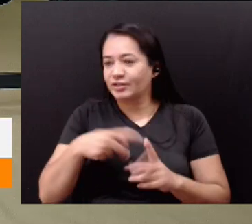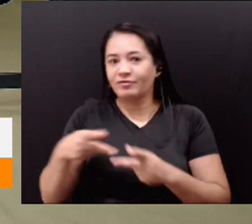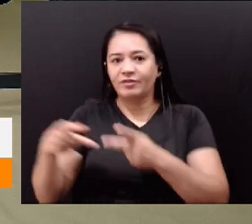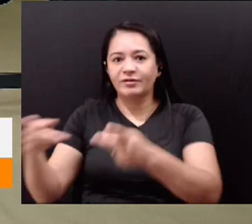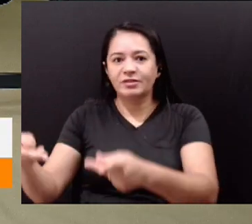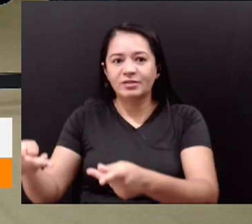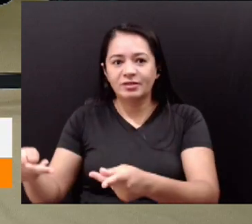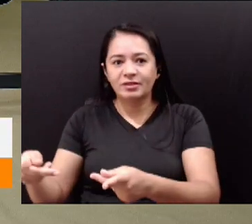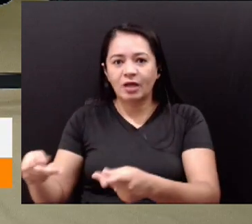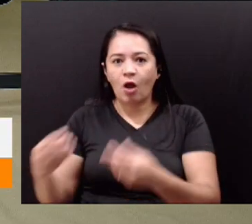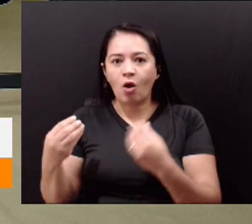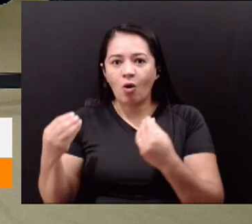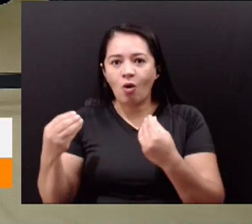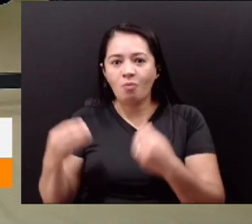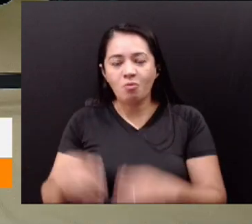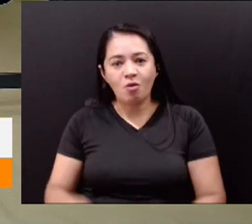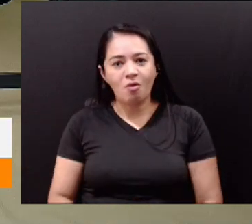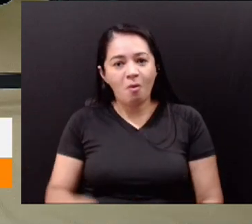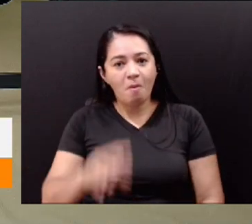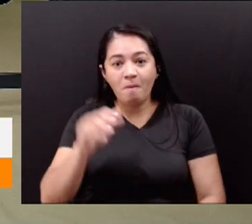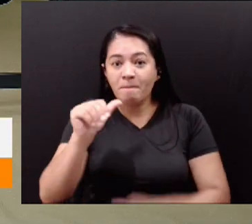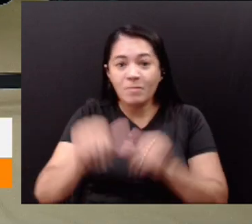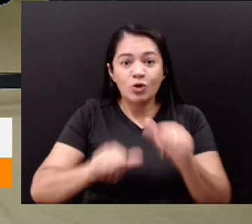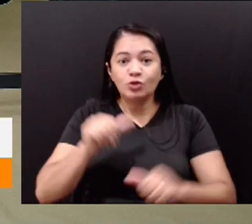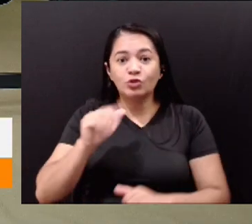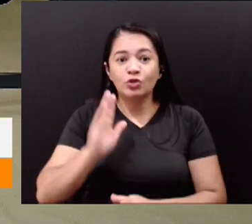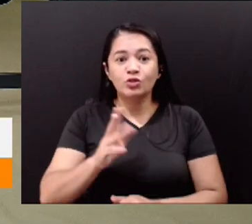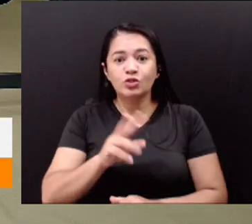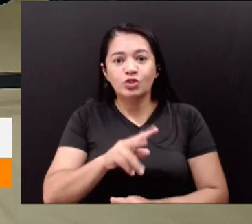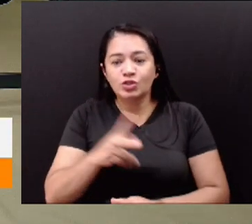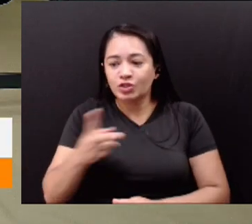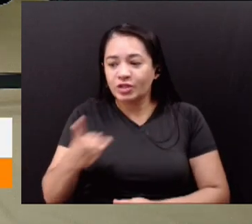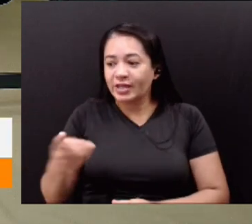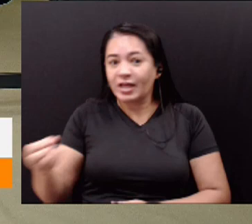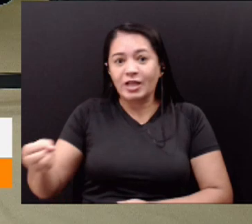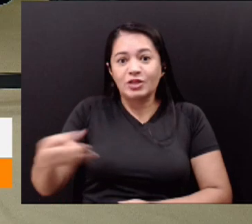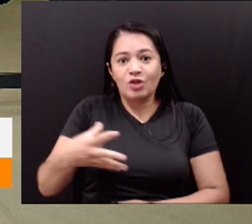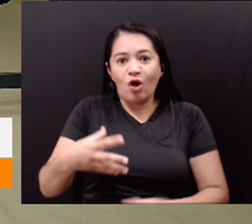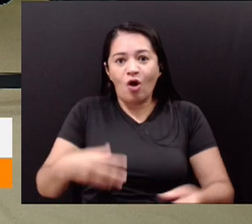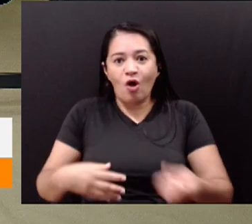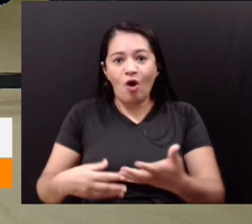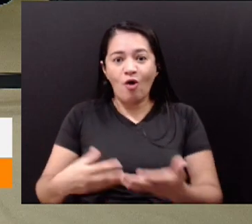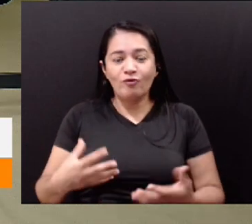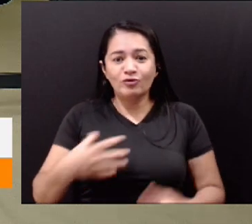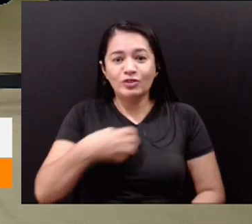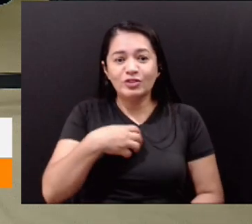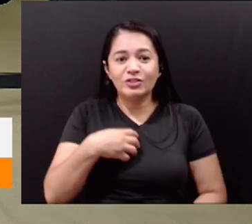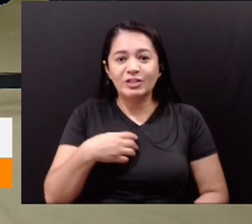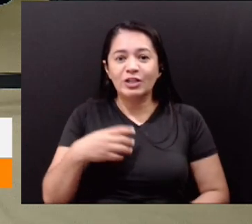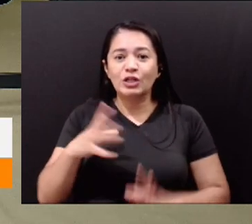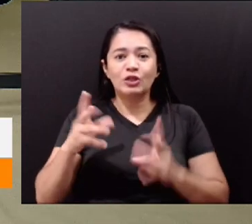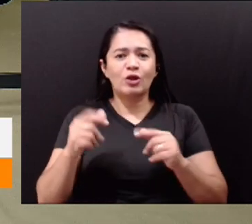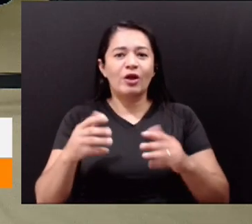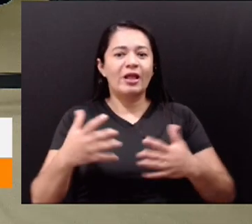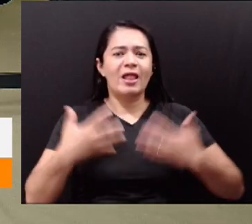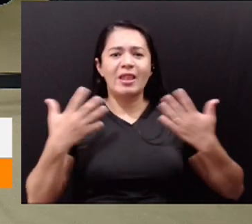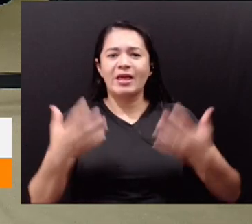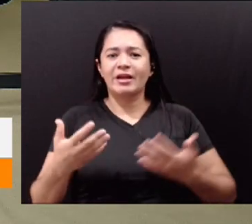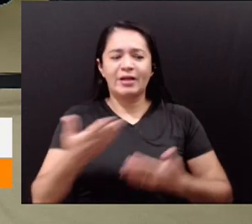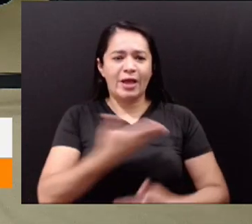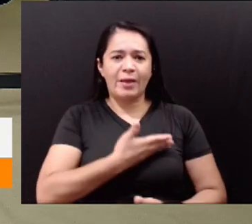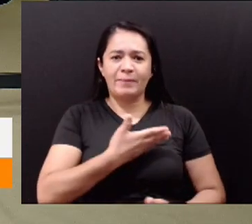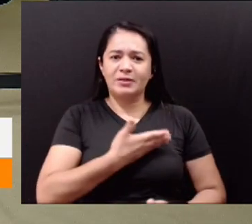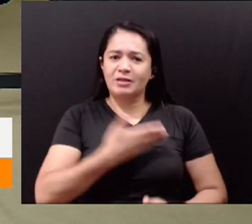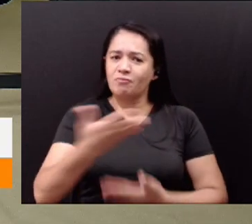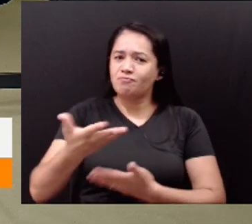isso? Eles se renovam, é uma alegria, todo mundo, um faz amizade com o outro, sabe? E a expectativa de